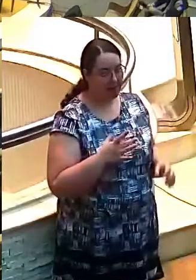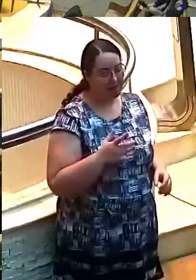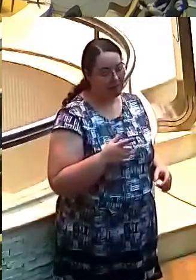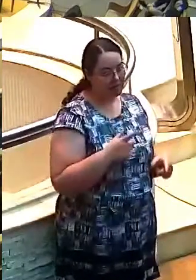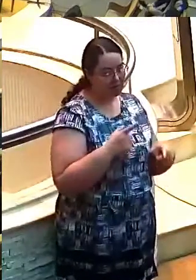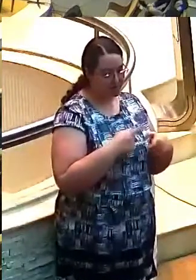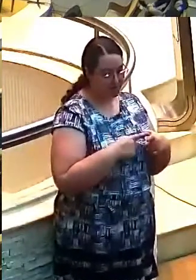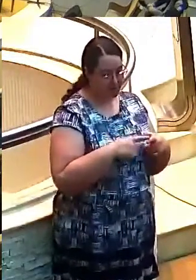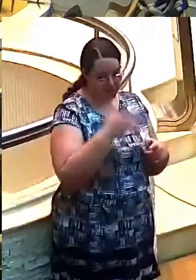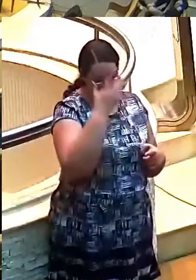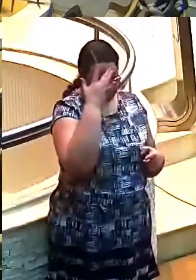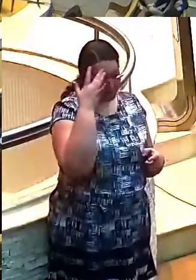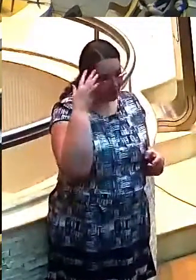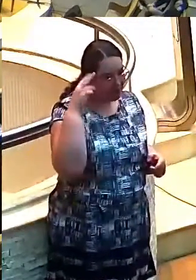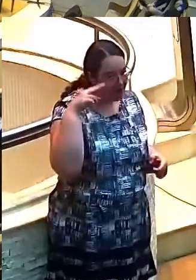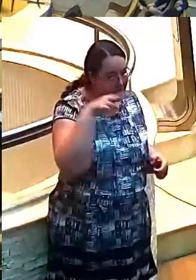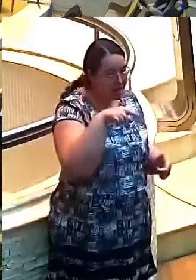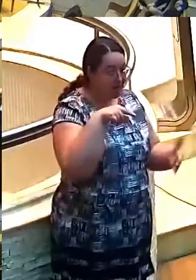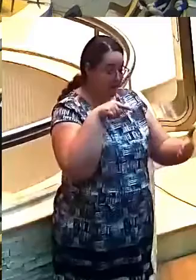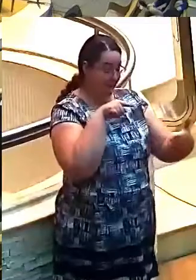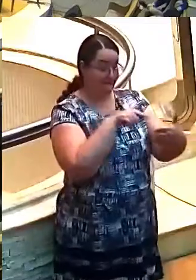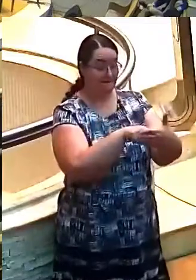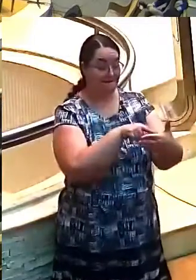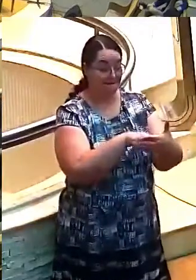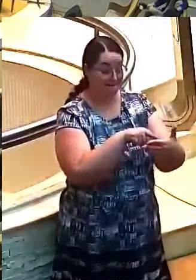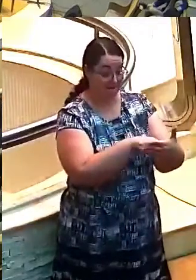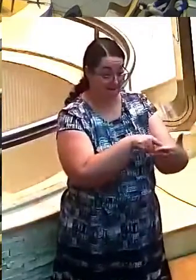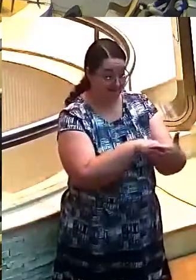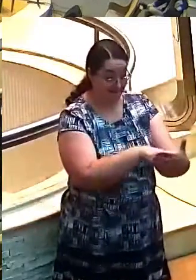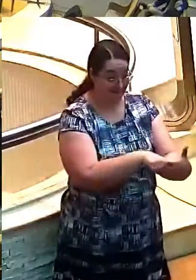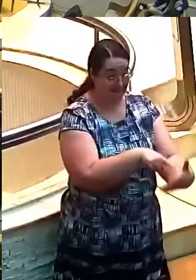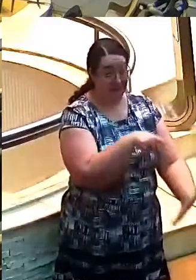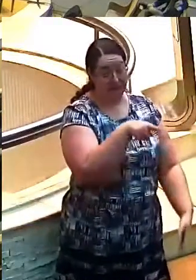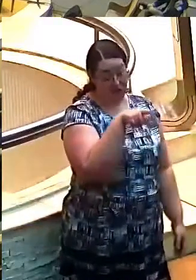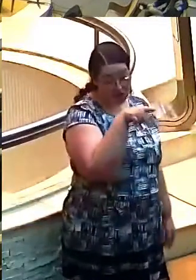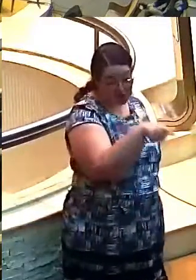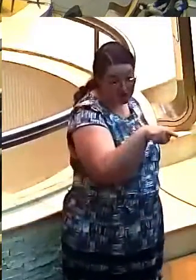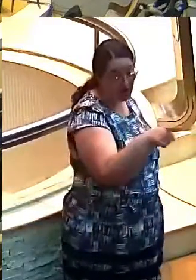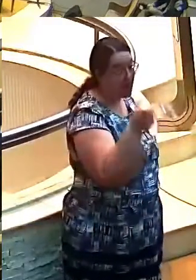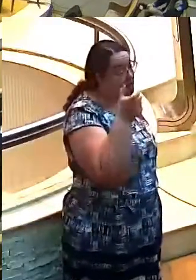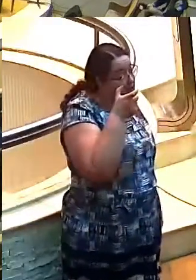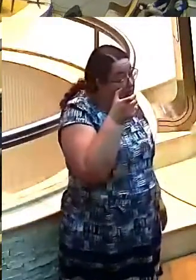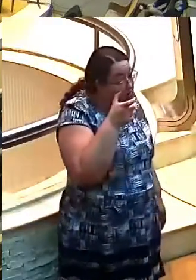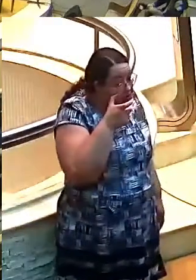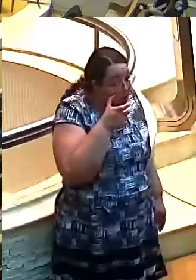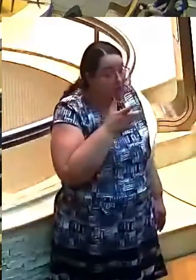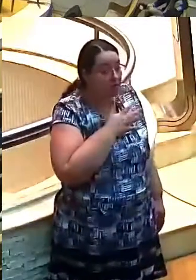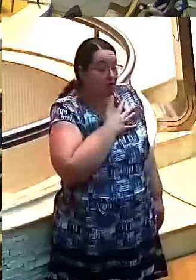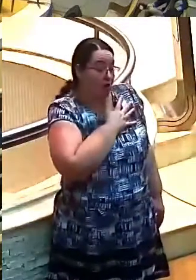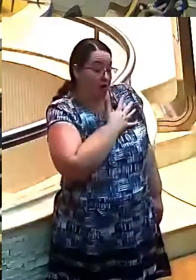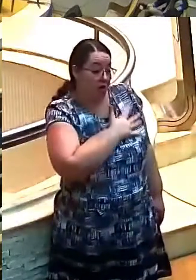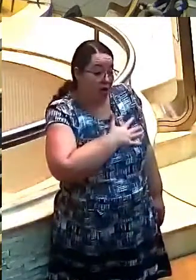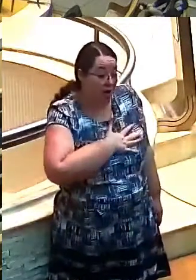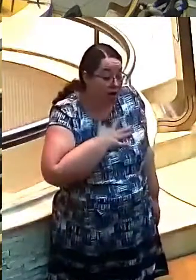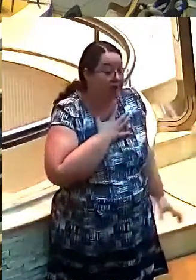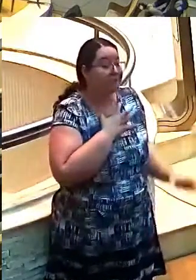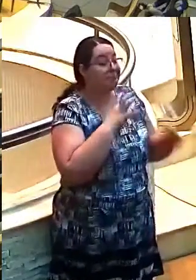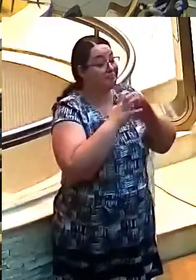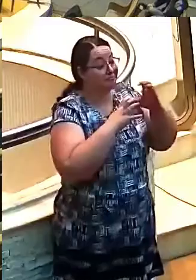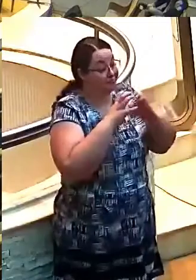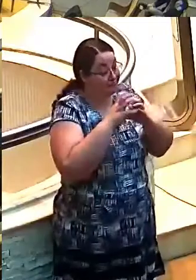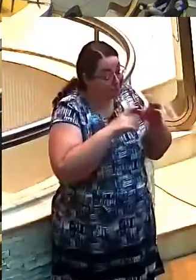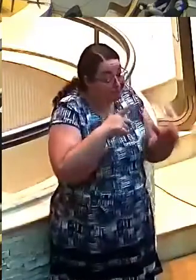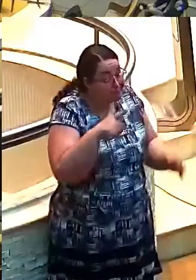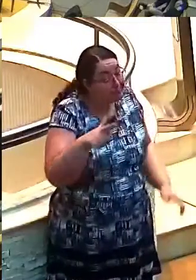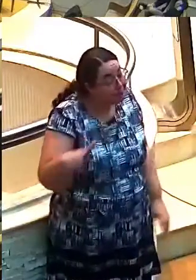fulano, olha o que ele está causando, olha o que ele está aprontando, para acabar